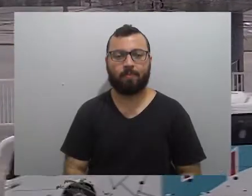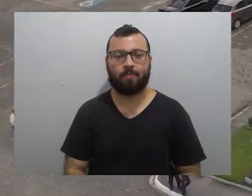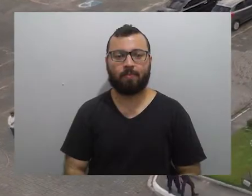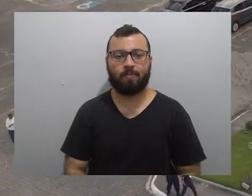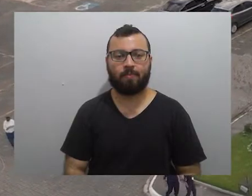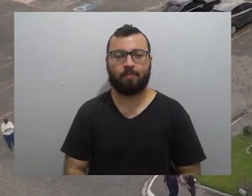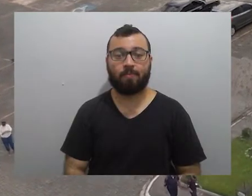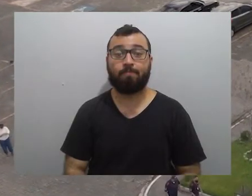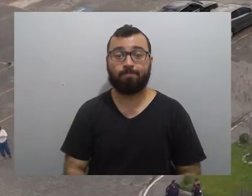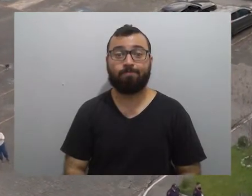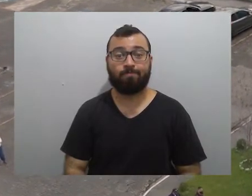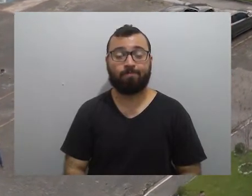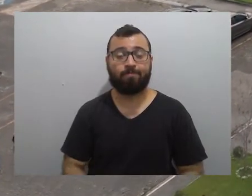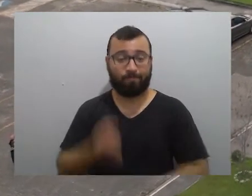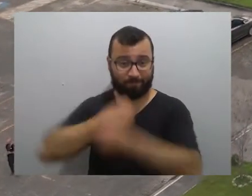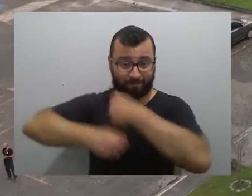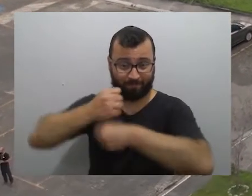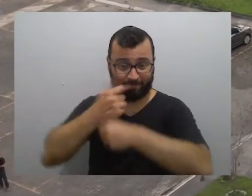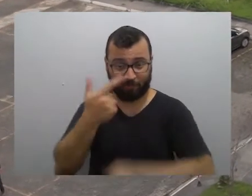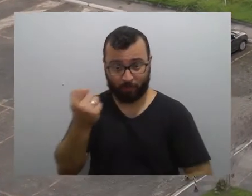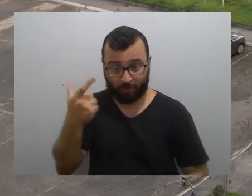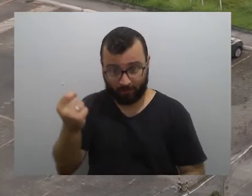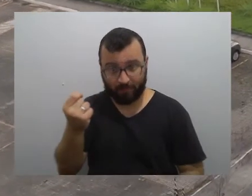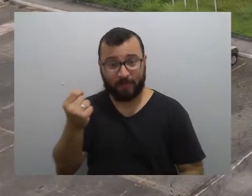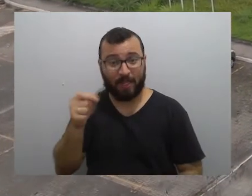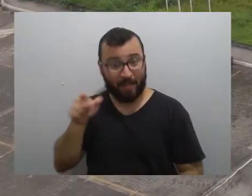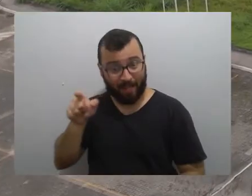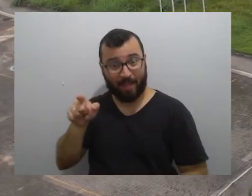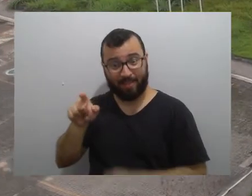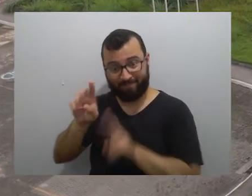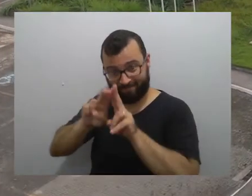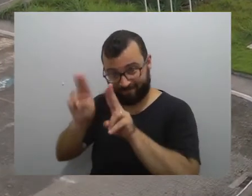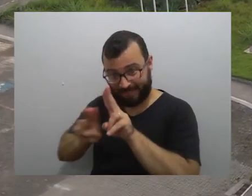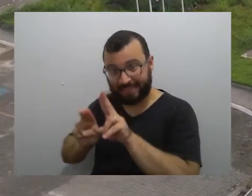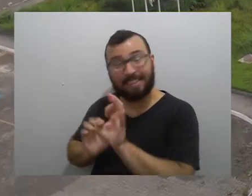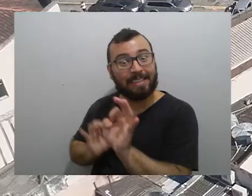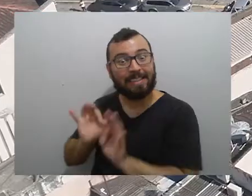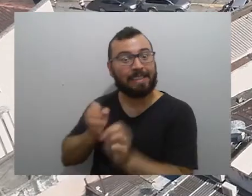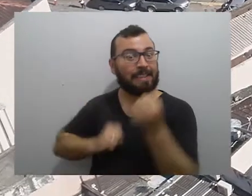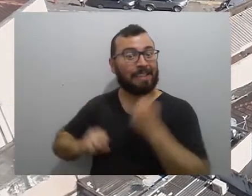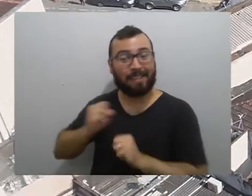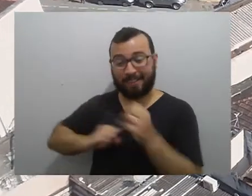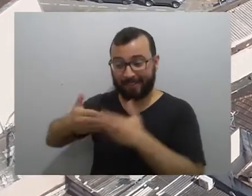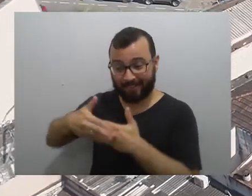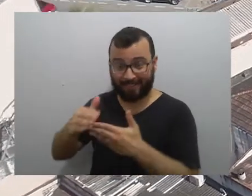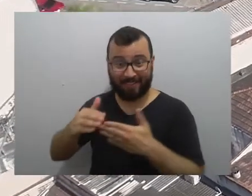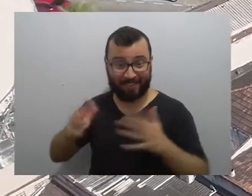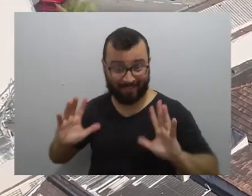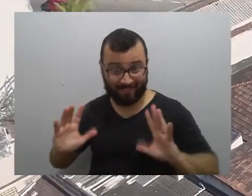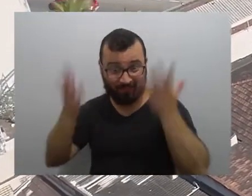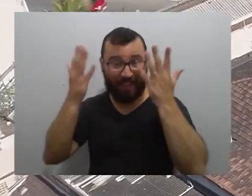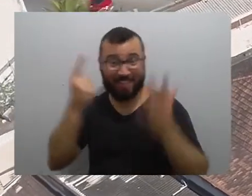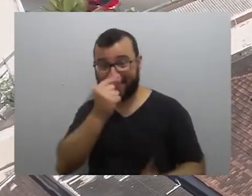o novo coronavírus se disseminou, alcançando o status de pandemia e atingindo o nosso país.